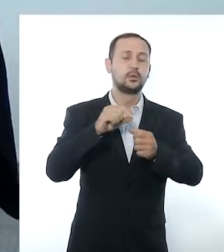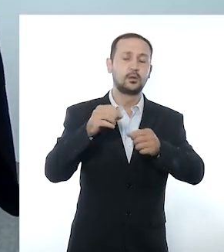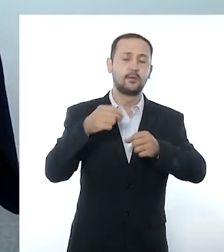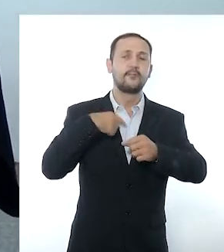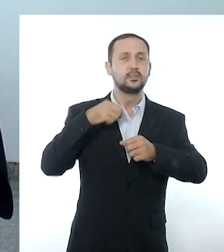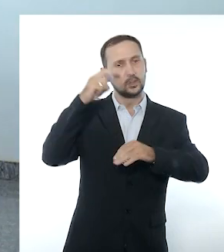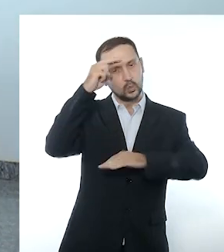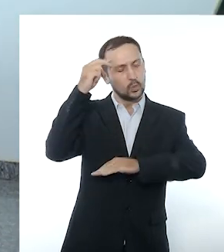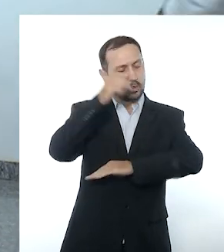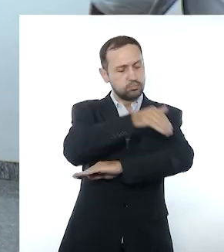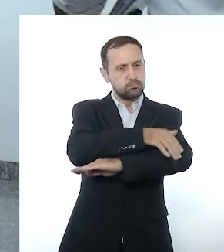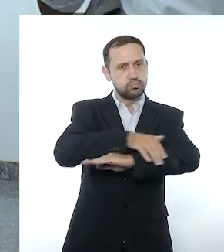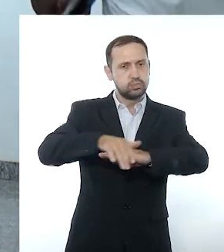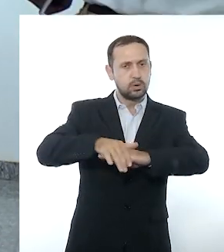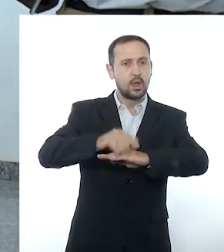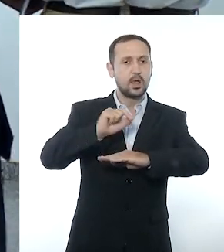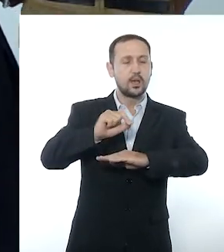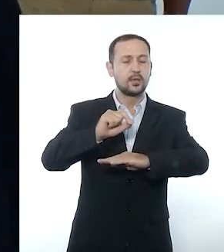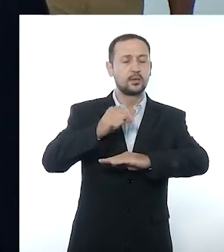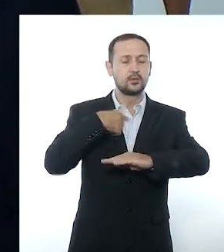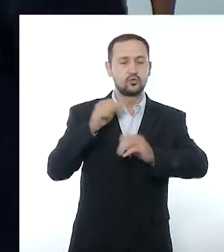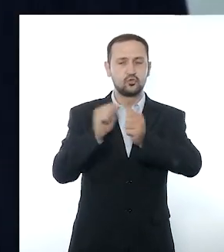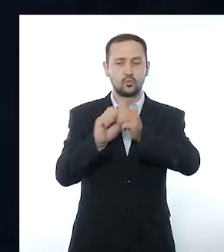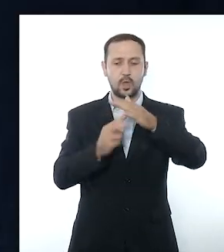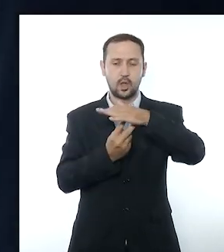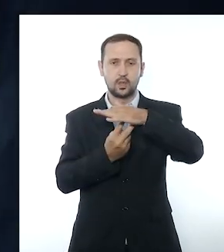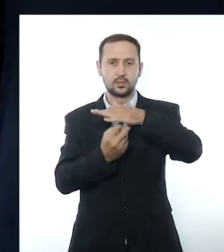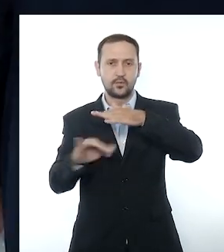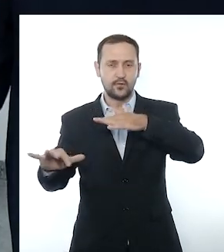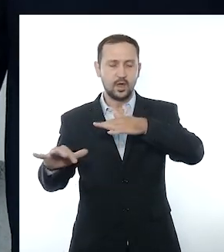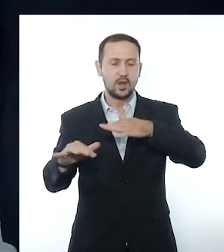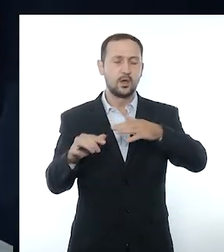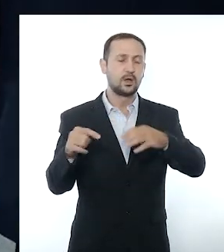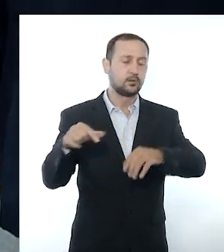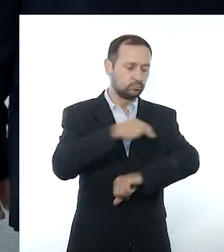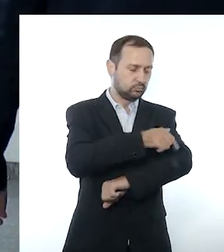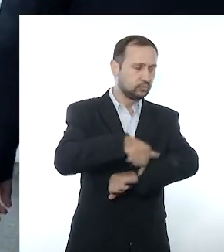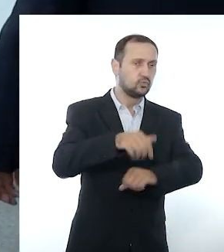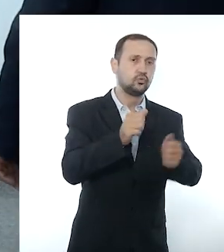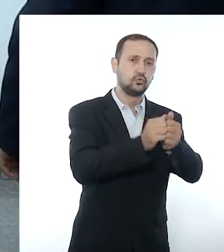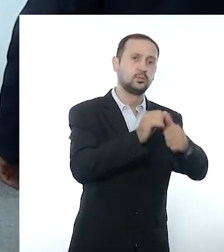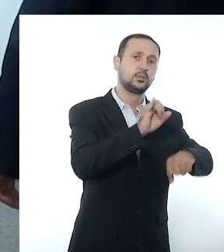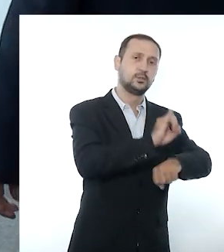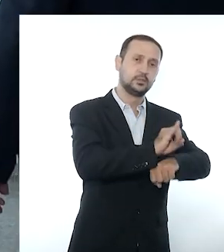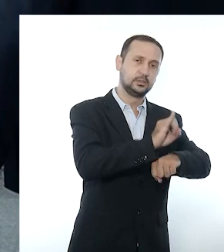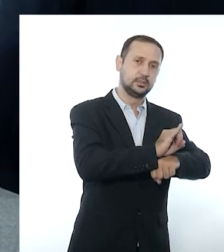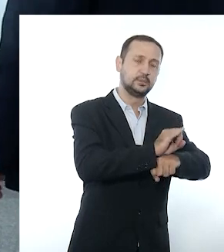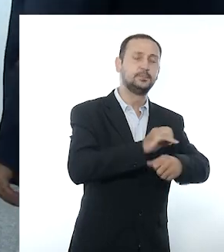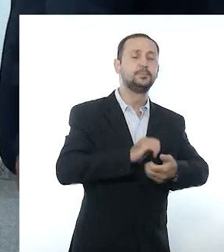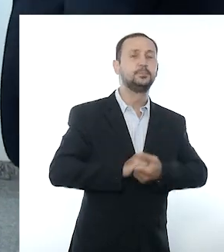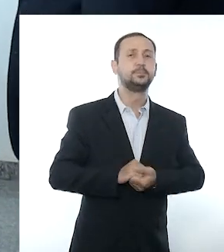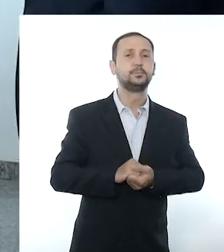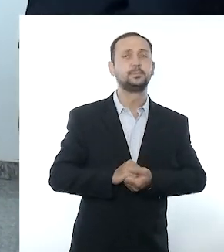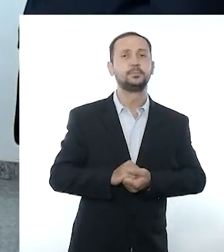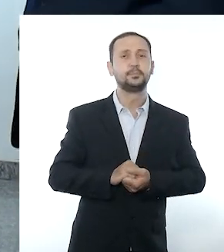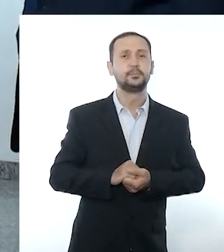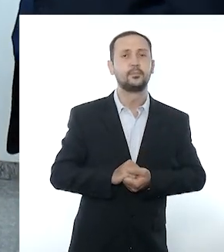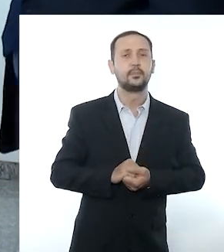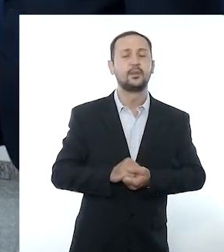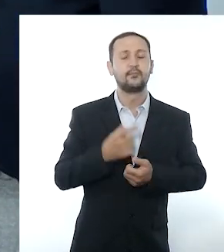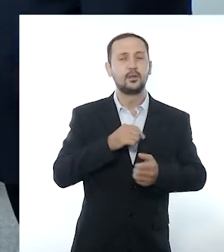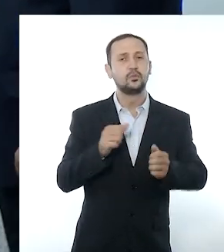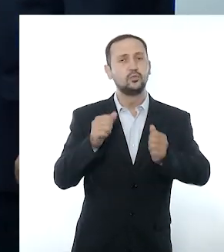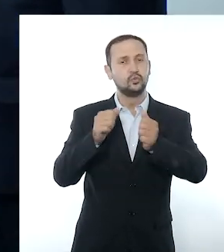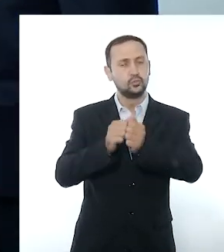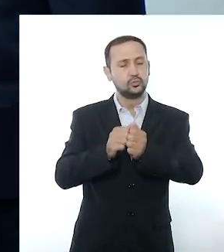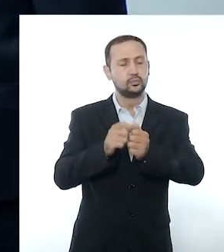o asfaltamento da rodovia que liga Silvíria até que é a MS 444 até a MS 112,